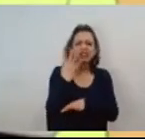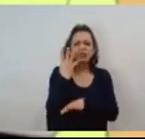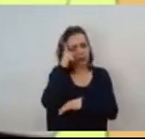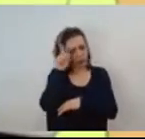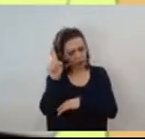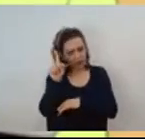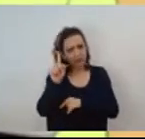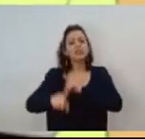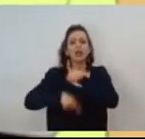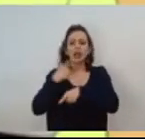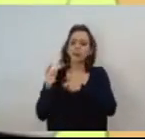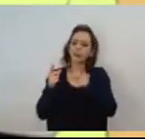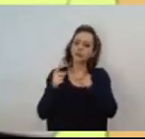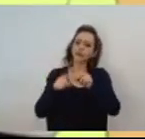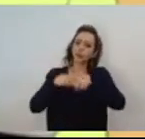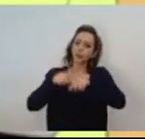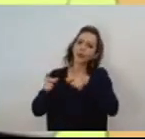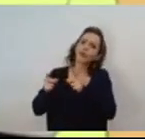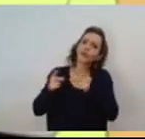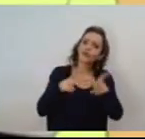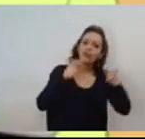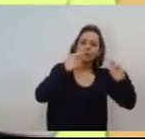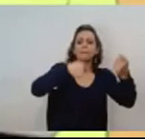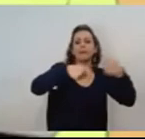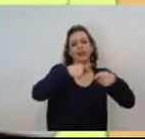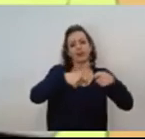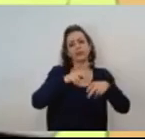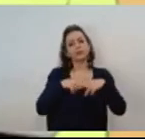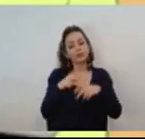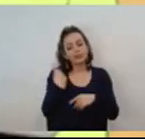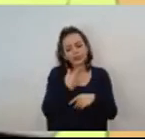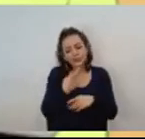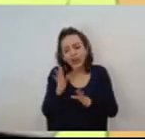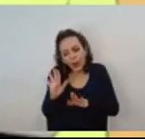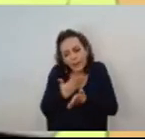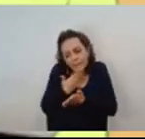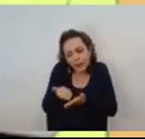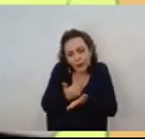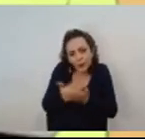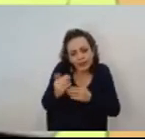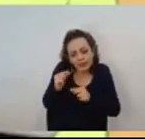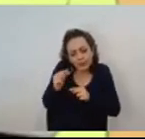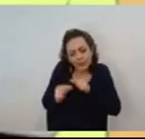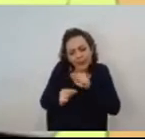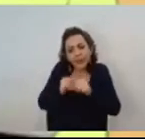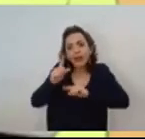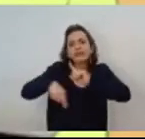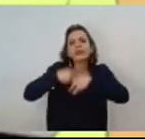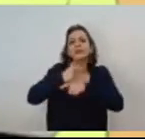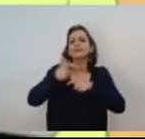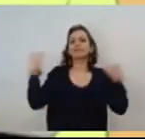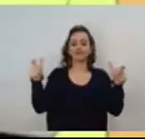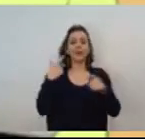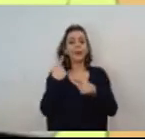assim vamos começar a pequena para ficar grande é exatamente pensando nesse desenvolvimento do fornecedor né então tem muita